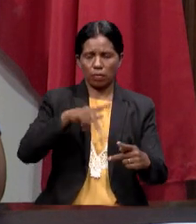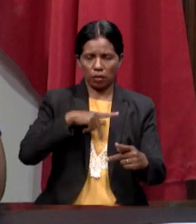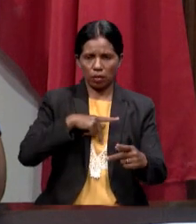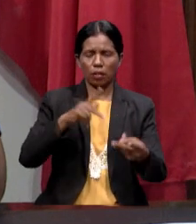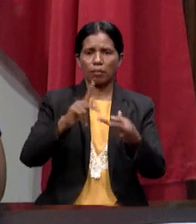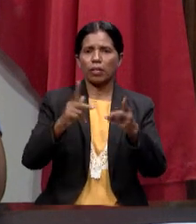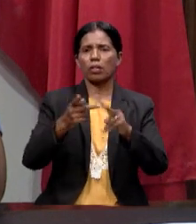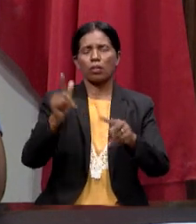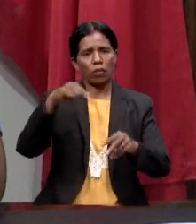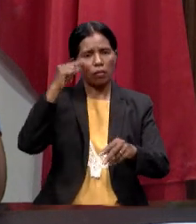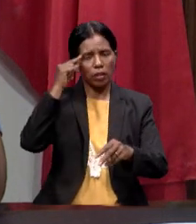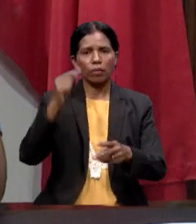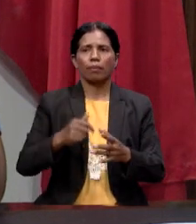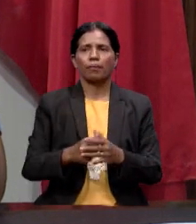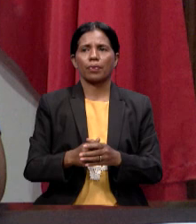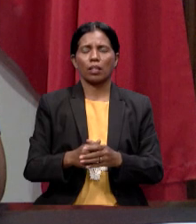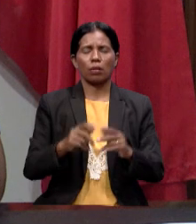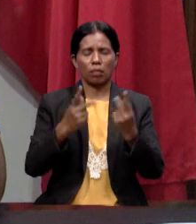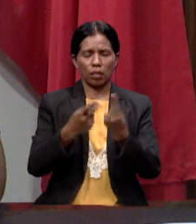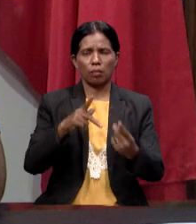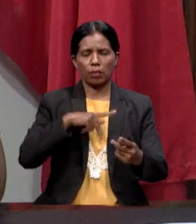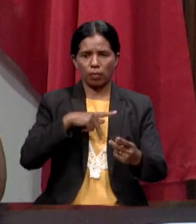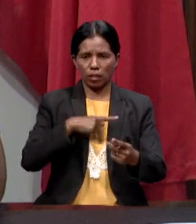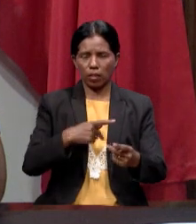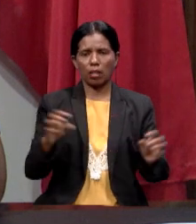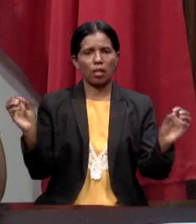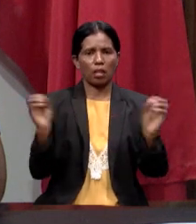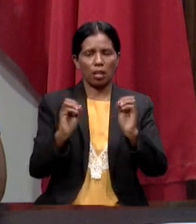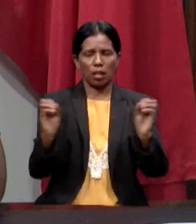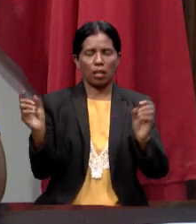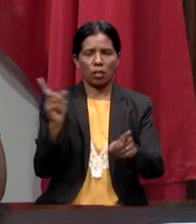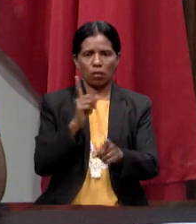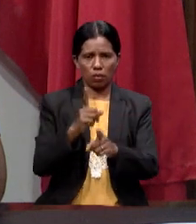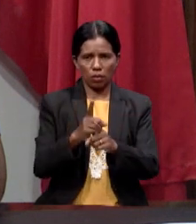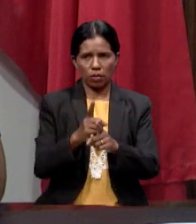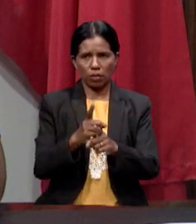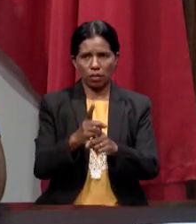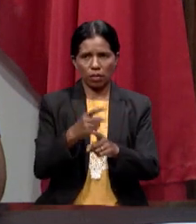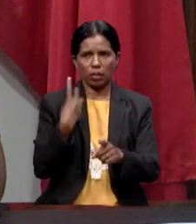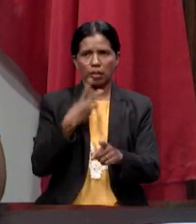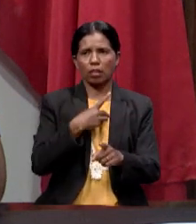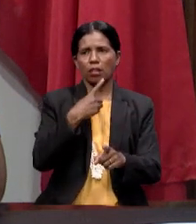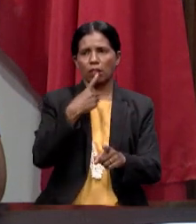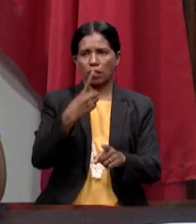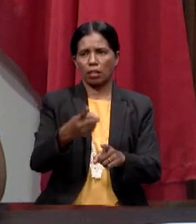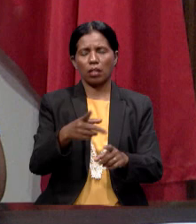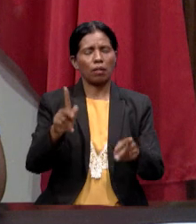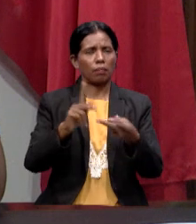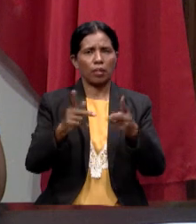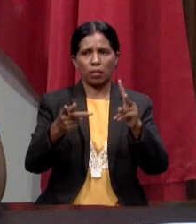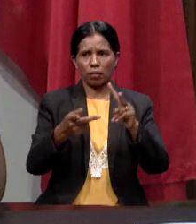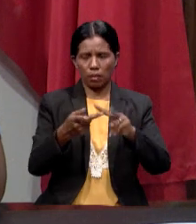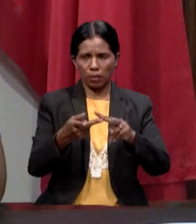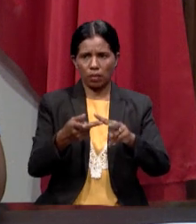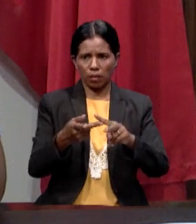do governo. Setor privado, Laos, Hansa, até teriam Laos parceiro, não é